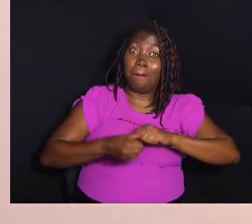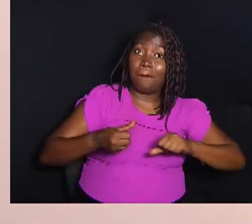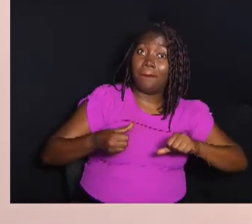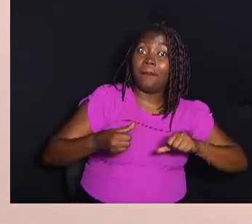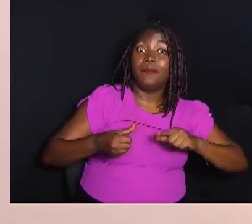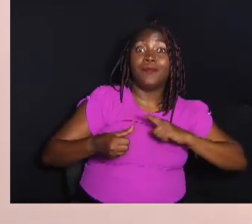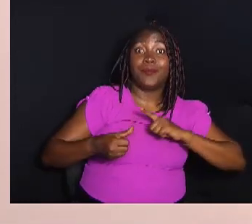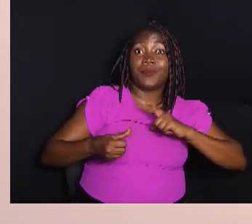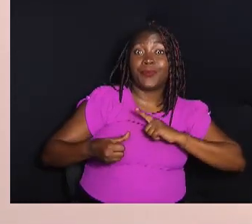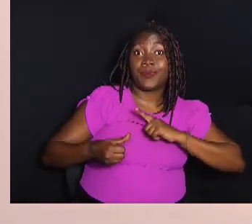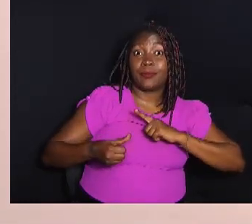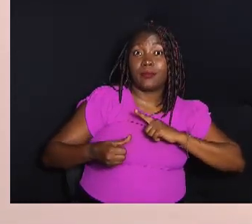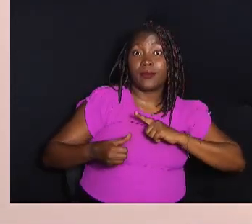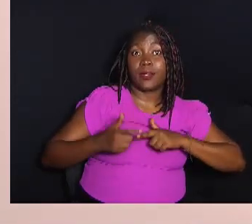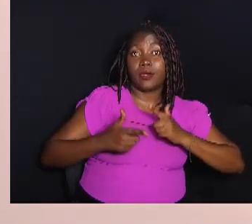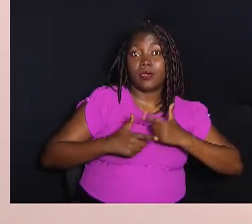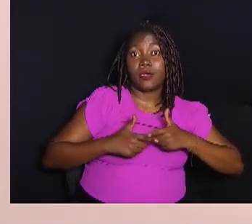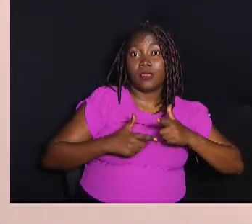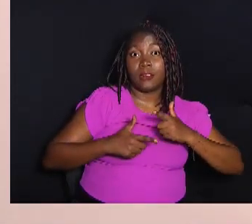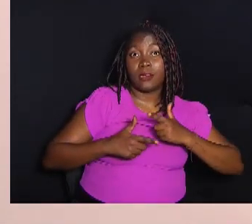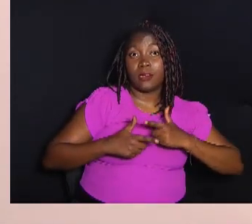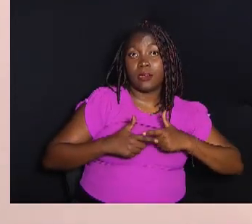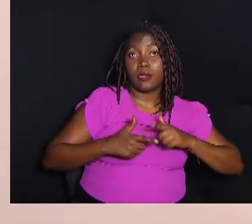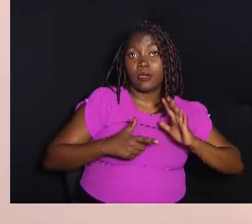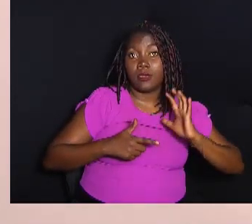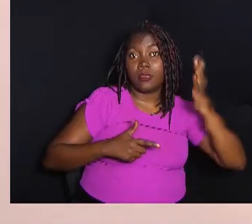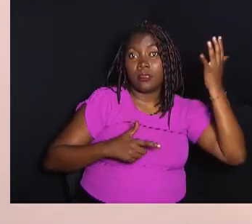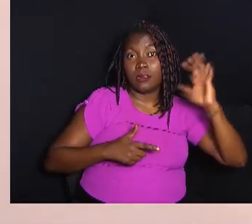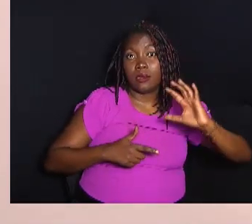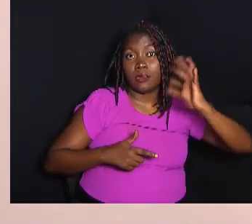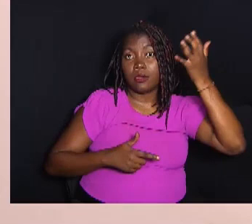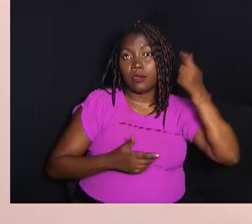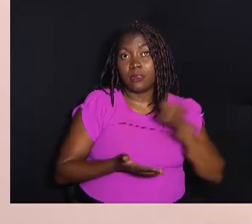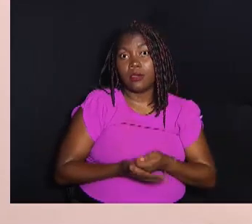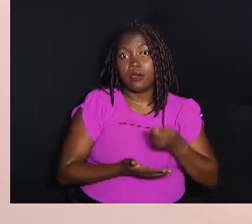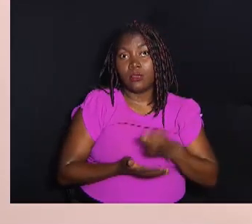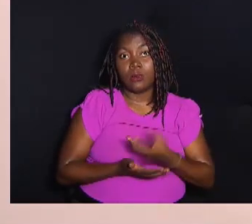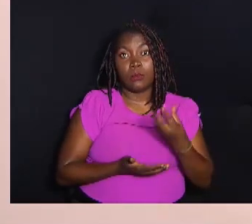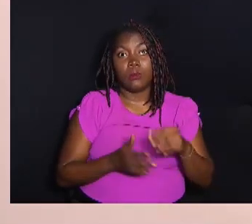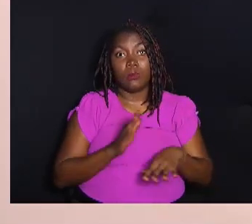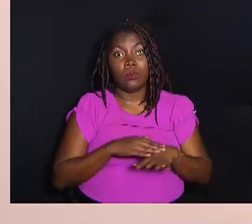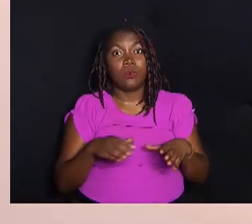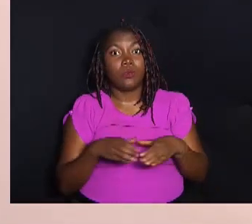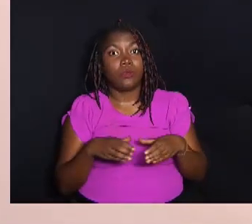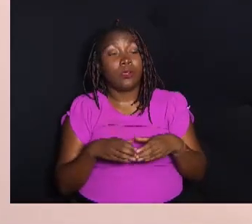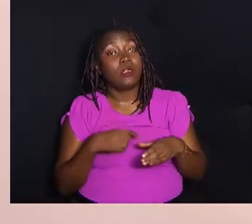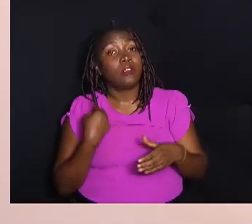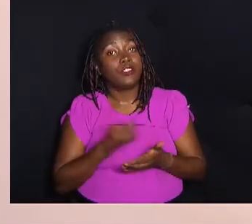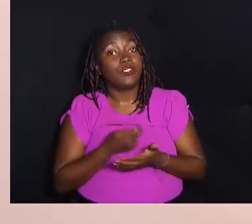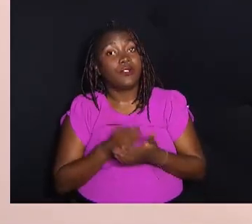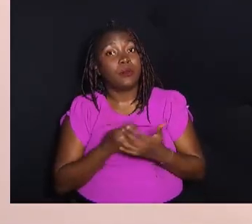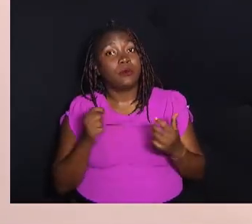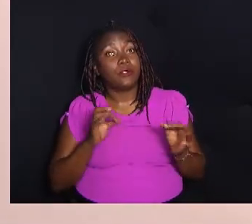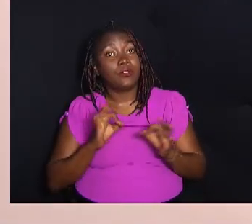esse problema de de de inter intemperes que que exigiu muito da comissão e nós tivemos que fazer reunião eh